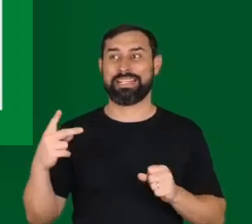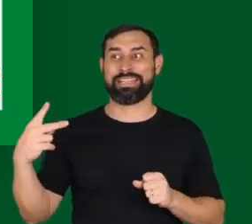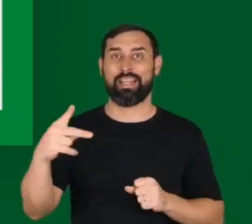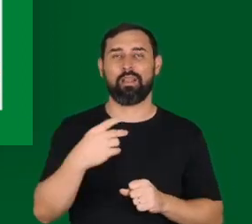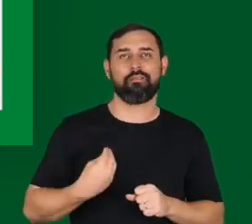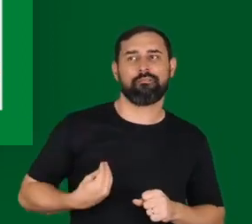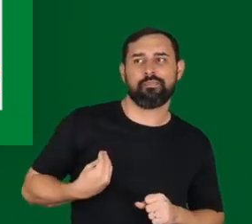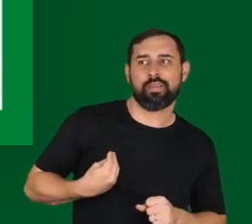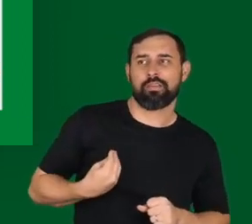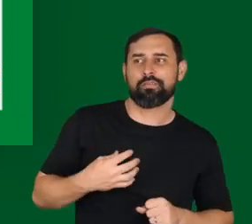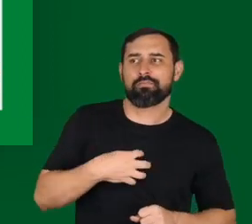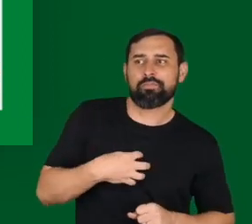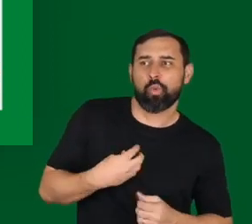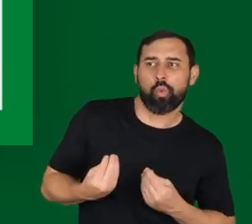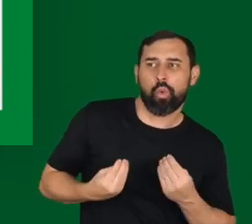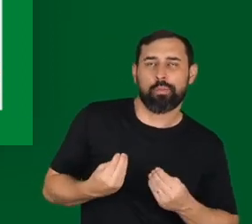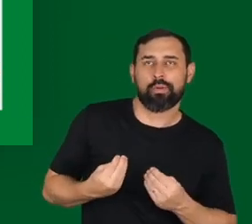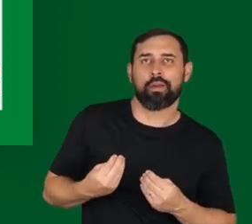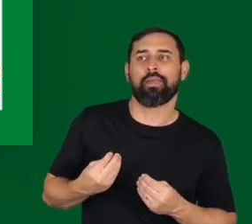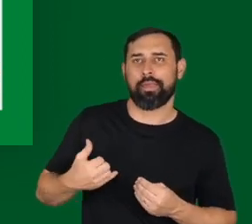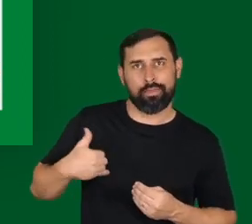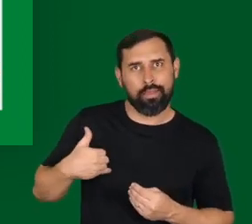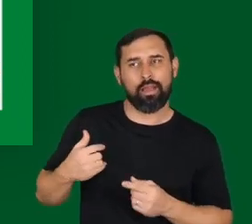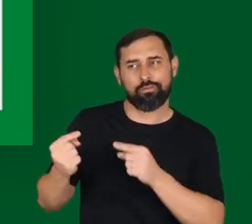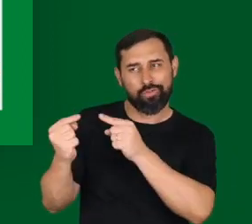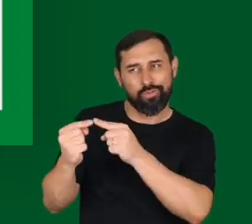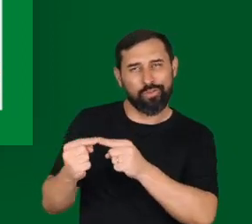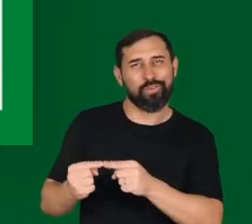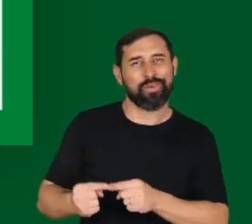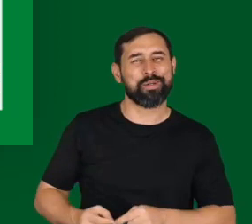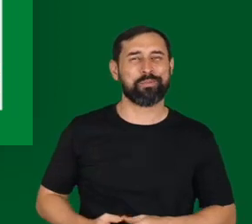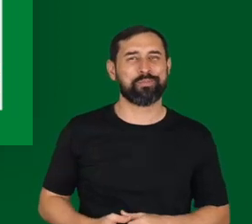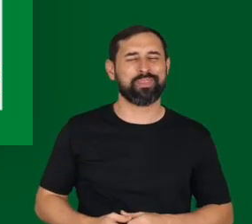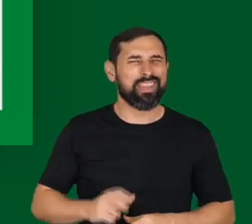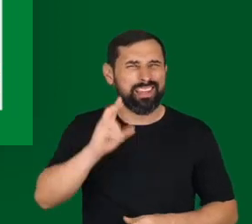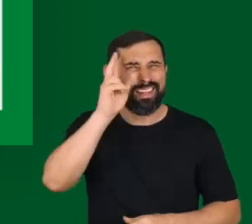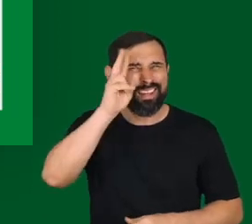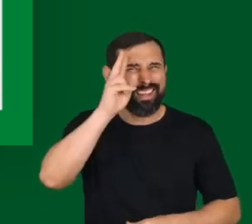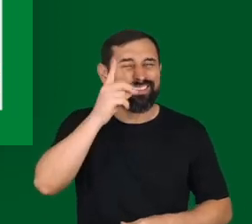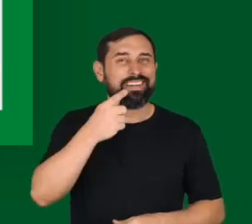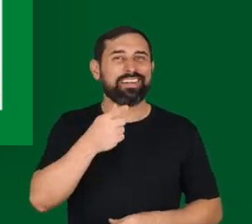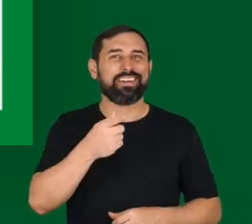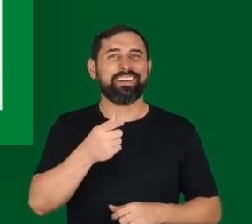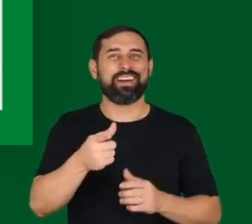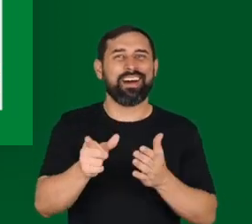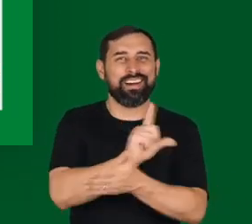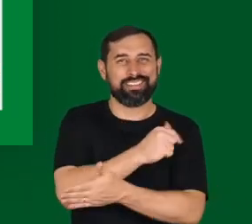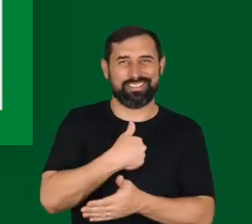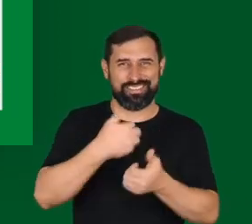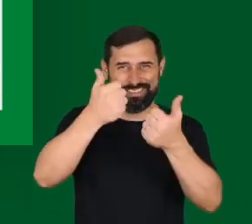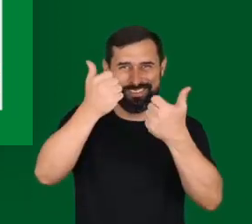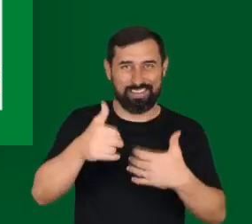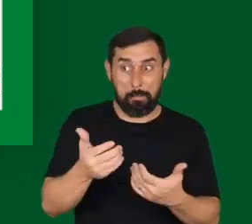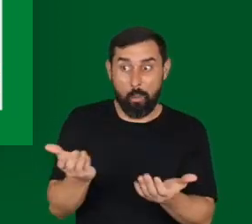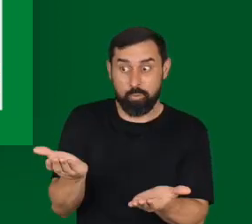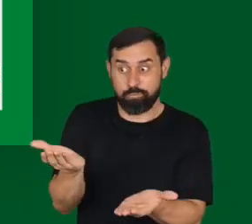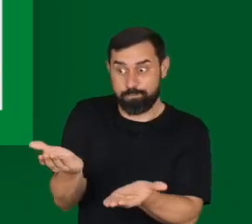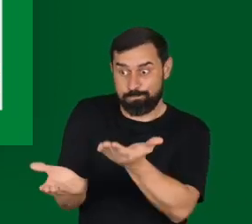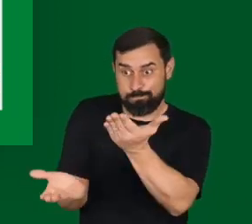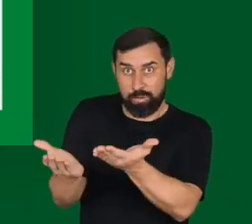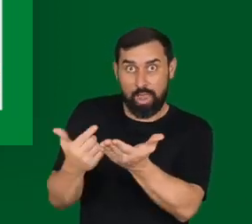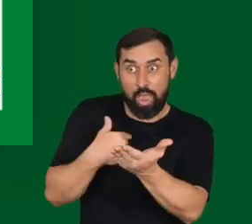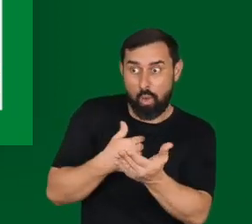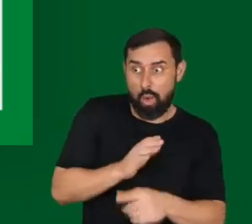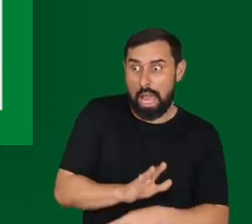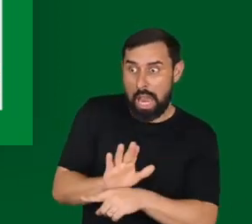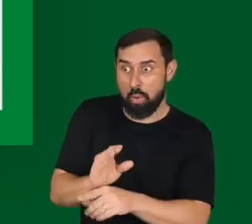tem os parâmetros vitais ali, dos sinais vitais, de acordo com a idade ali. E lembra que eu falei que tudo